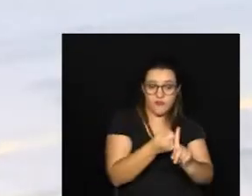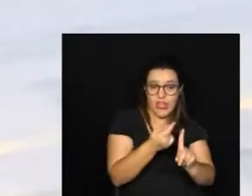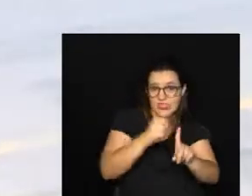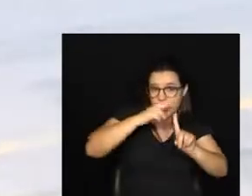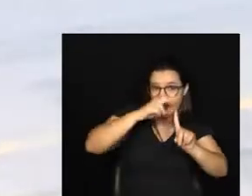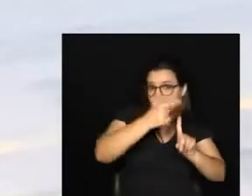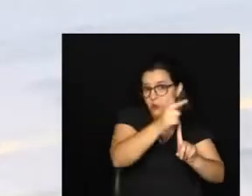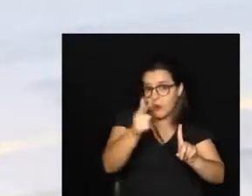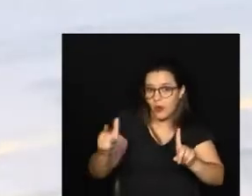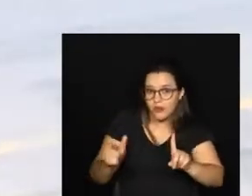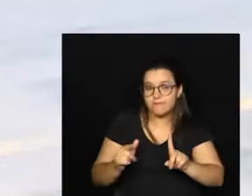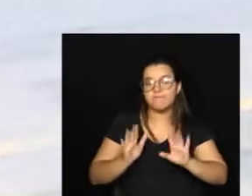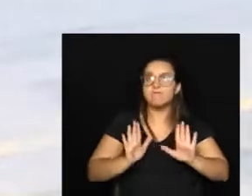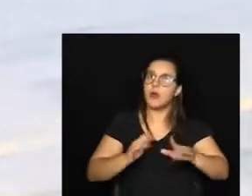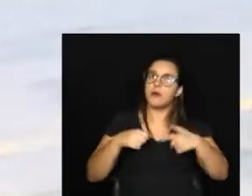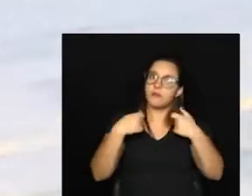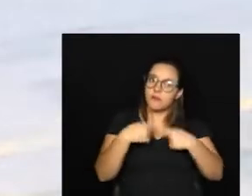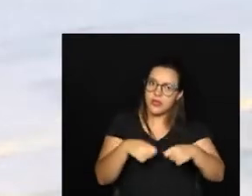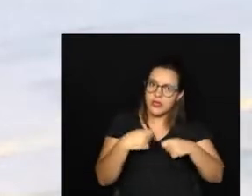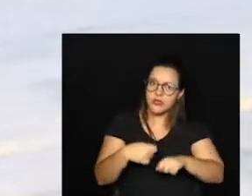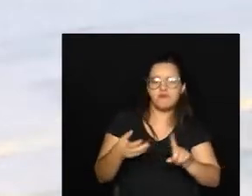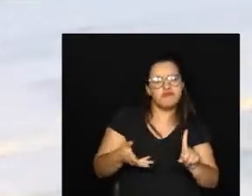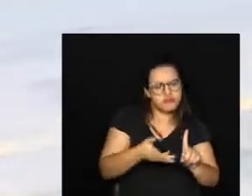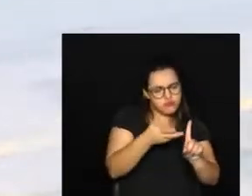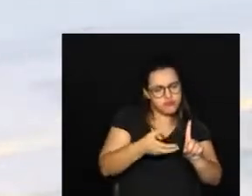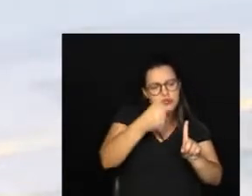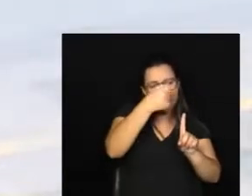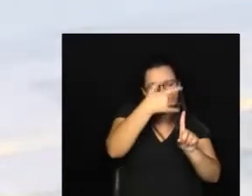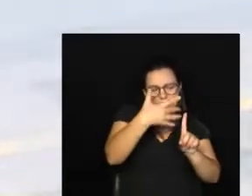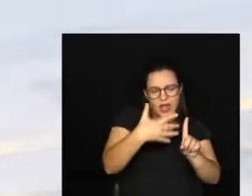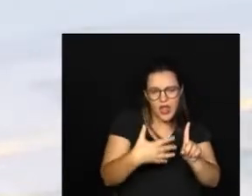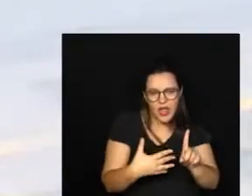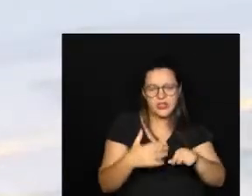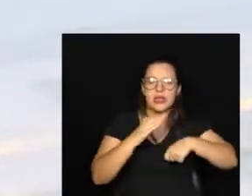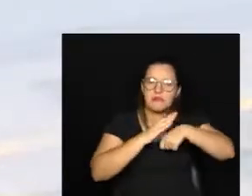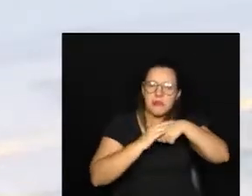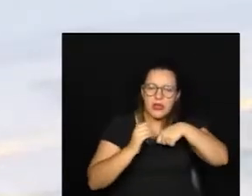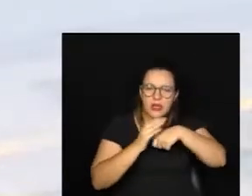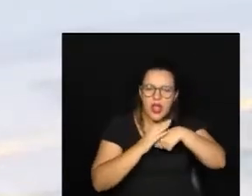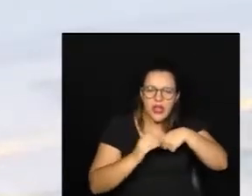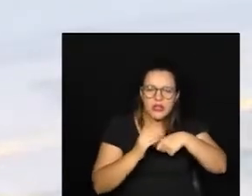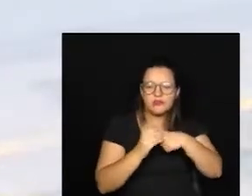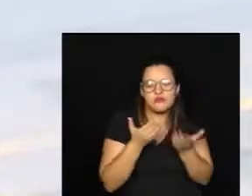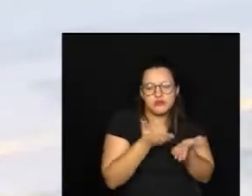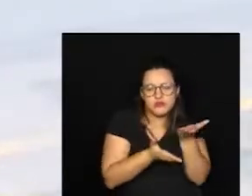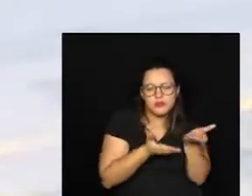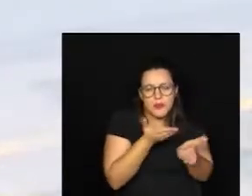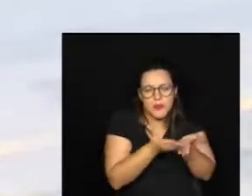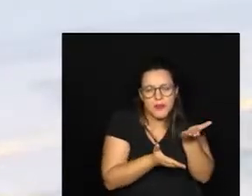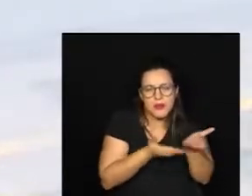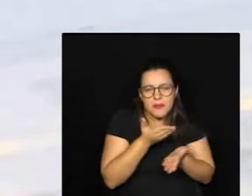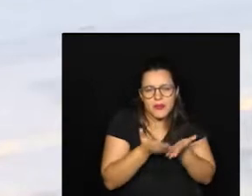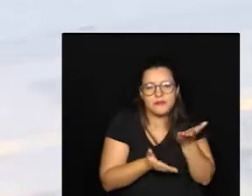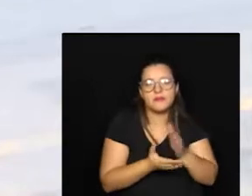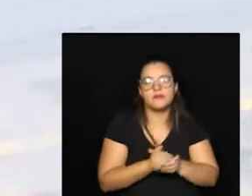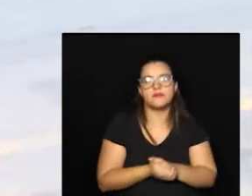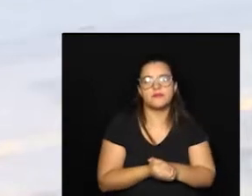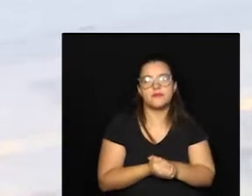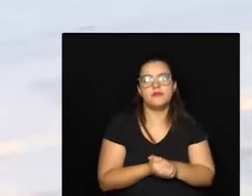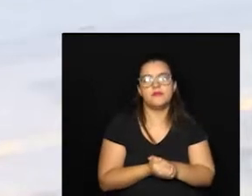injetáveis, né? Também devem ser... Os pais devem conversar com as crianças...